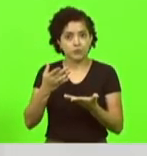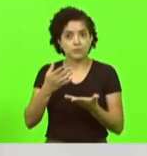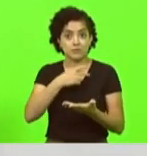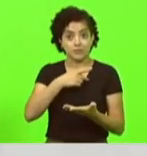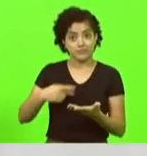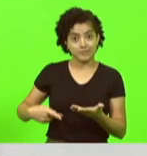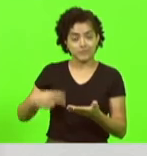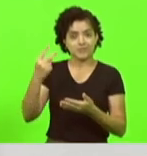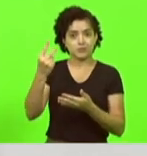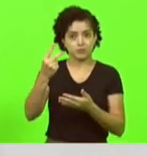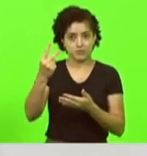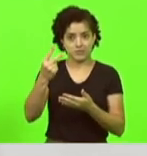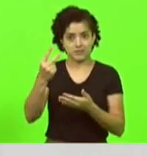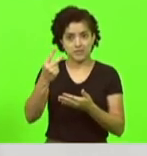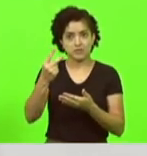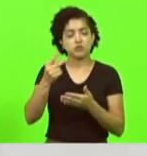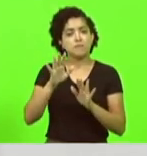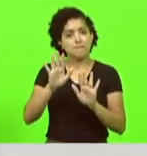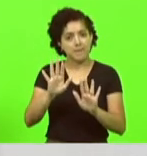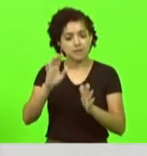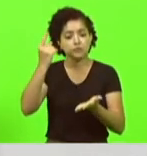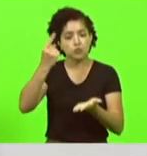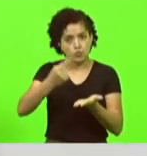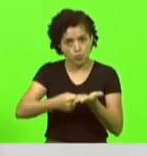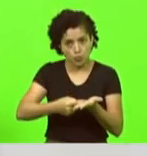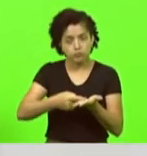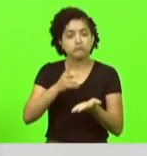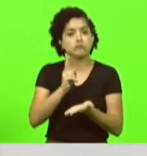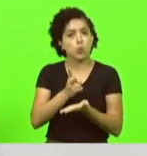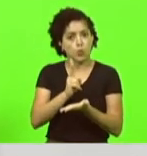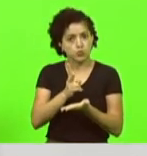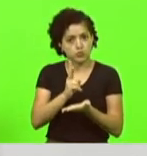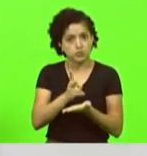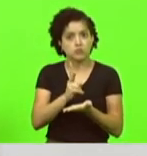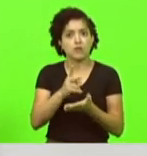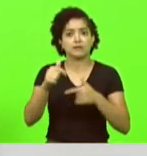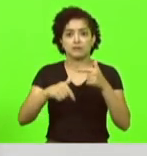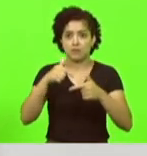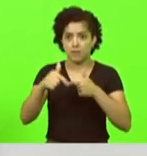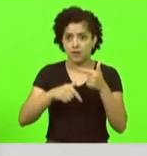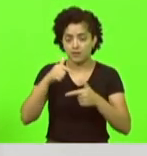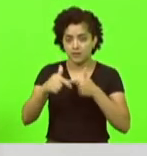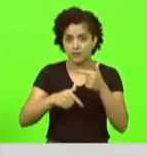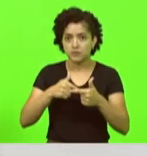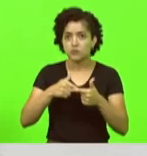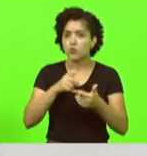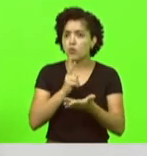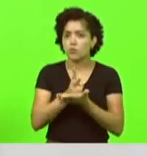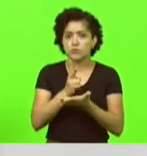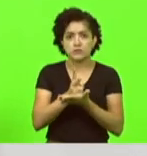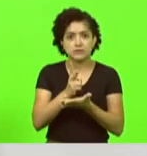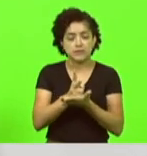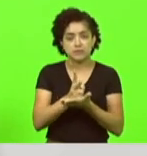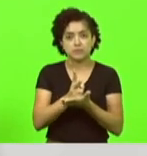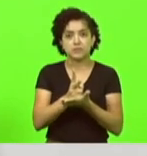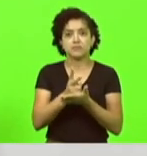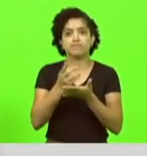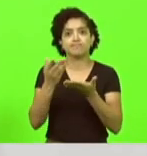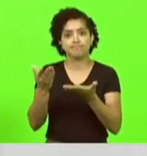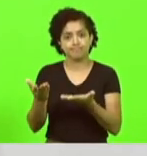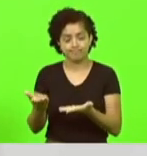e o meu compromisso em continuar servindo essa casa e os catarinenses Como sempre fiz assim